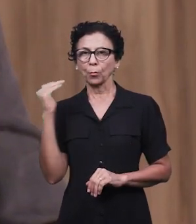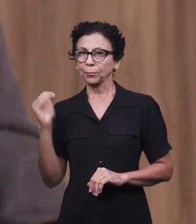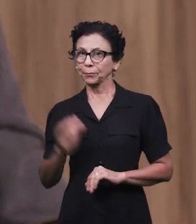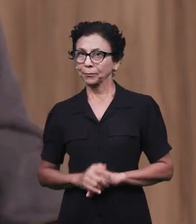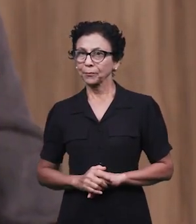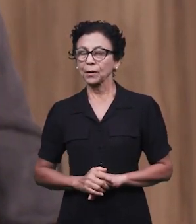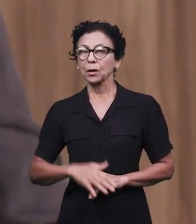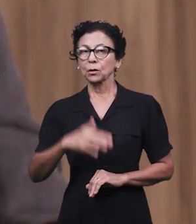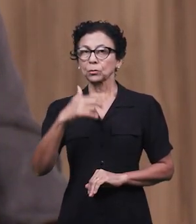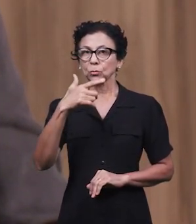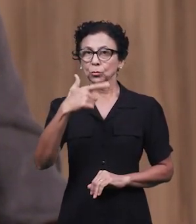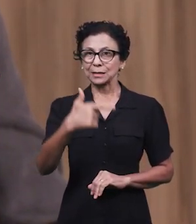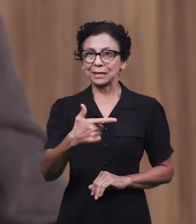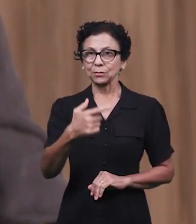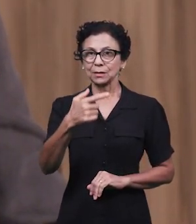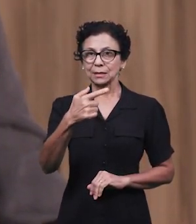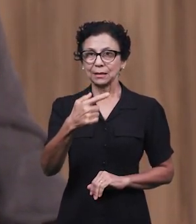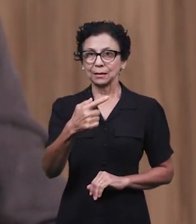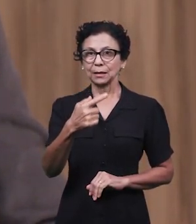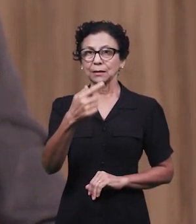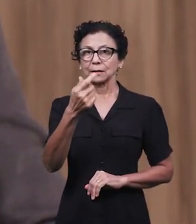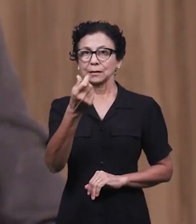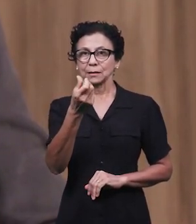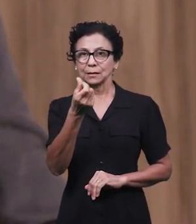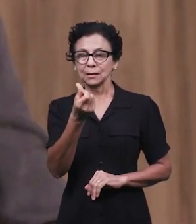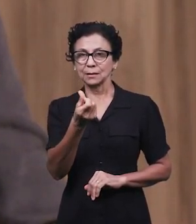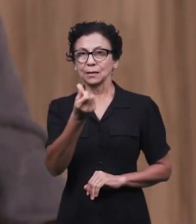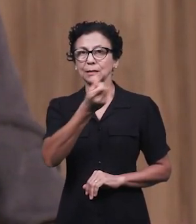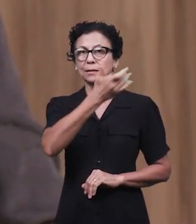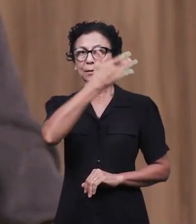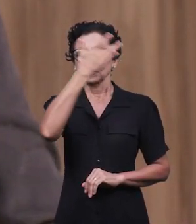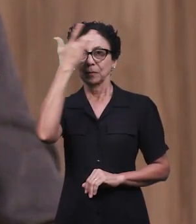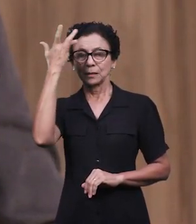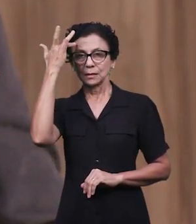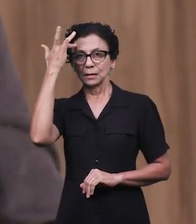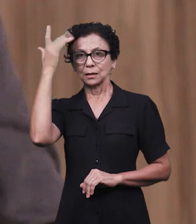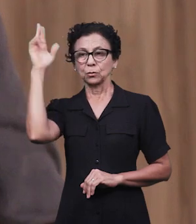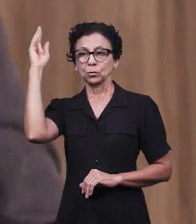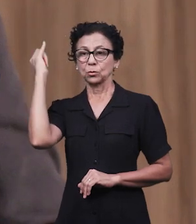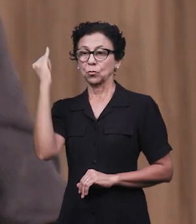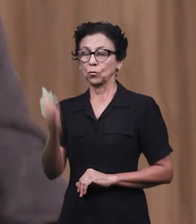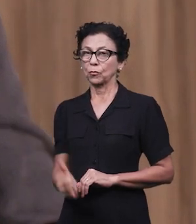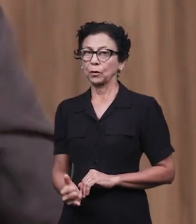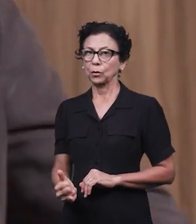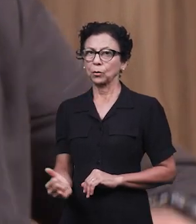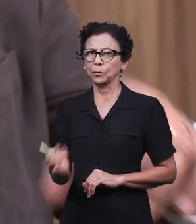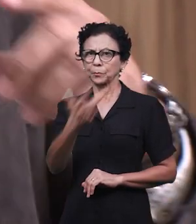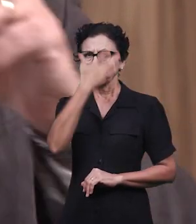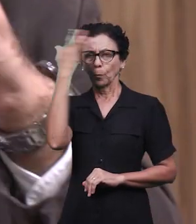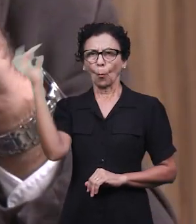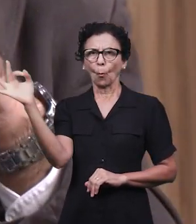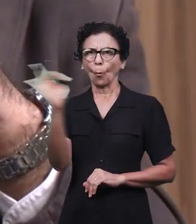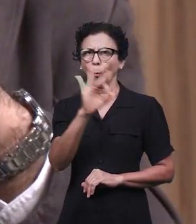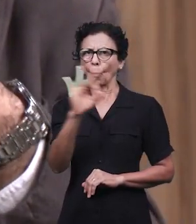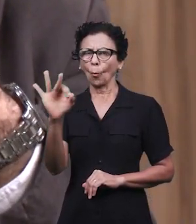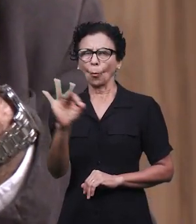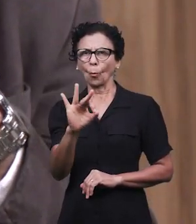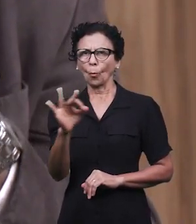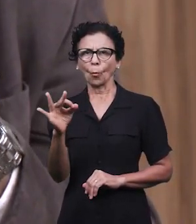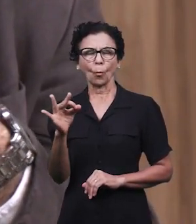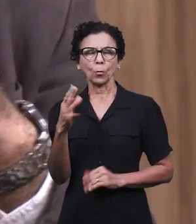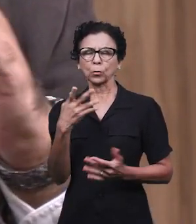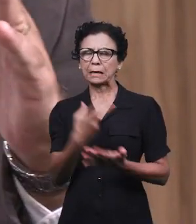276 pessoas, nenhuma alma se perderia, mas ficaria ali o testemunho. Quando